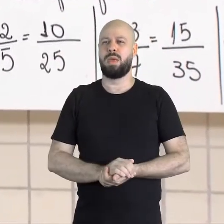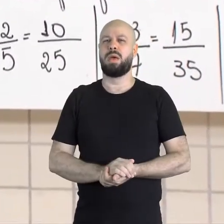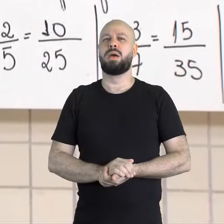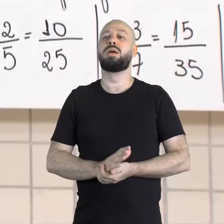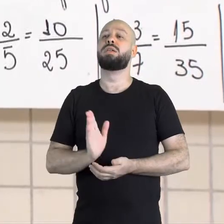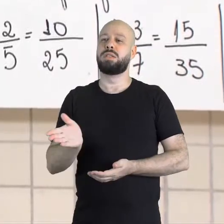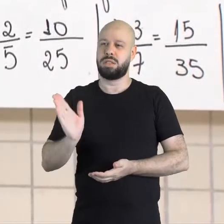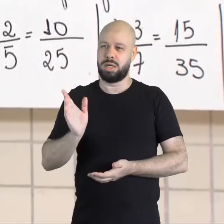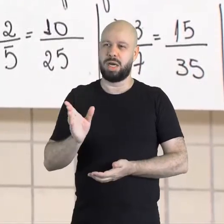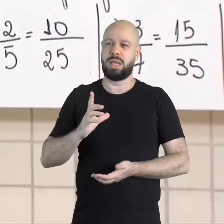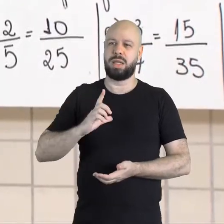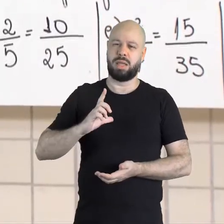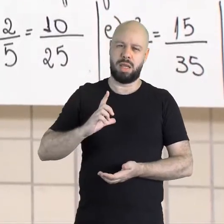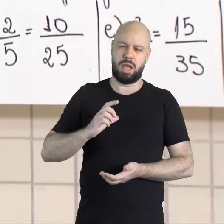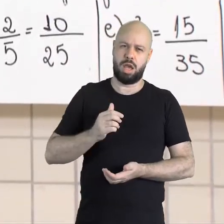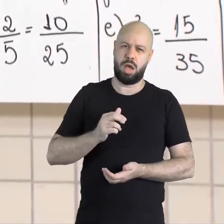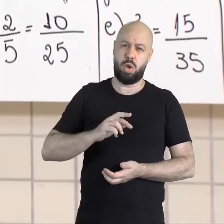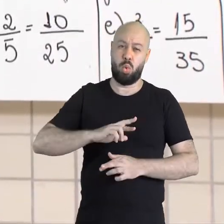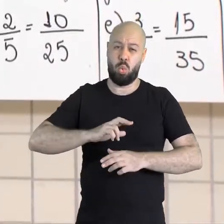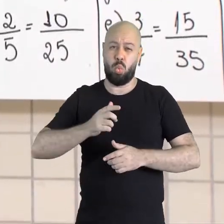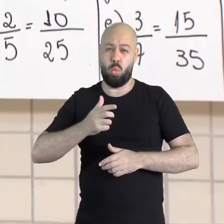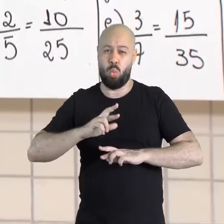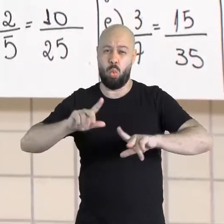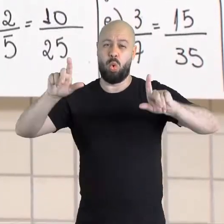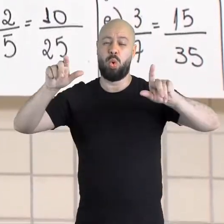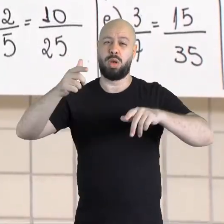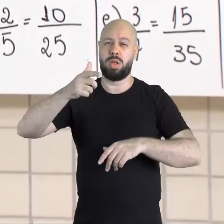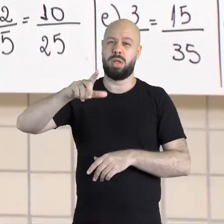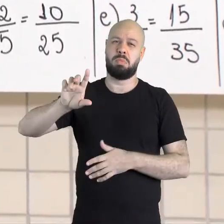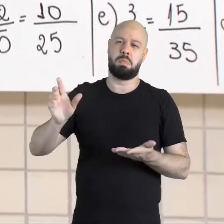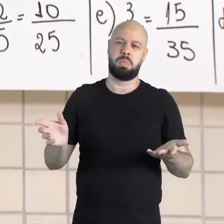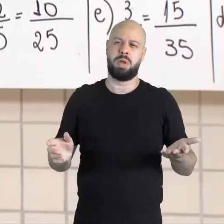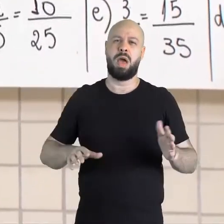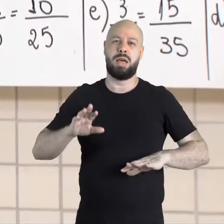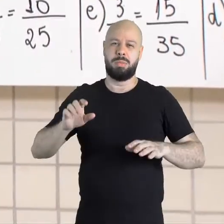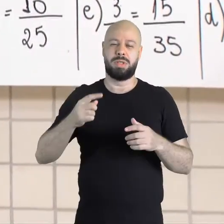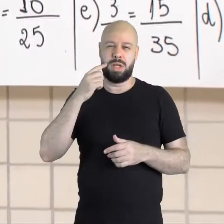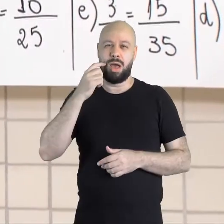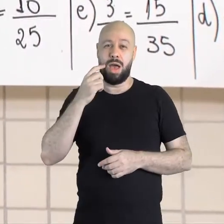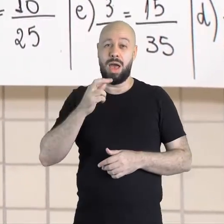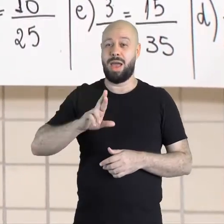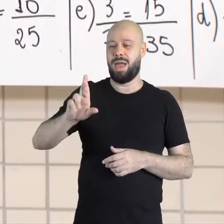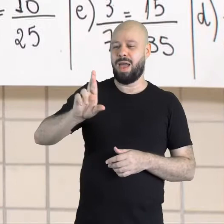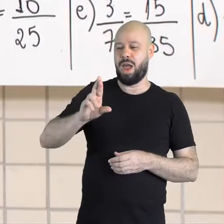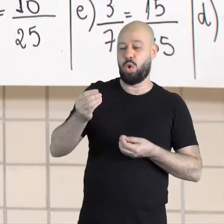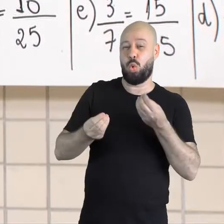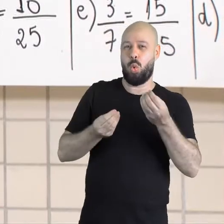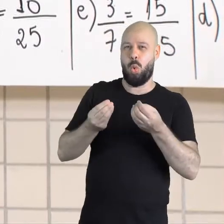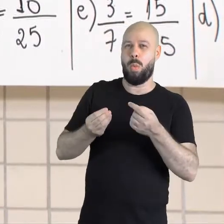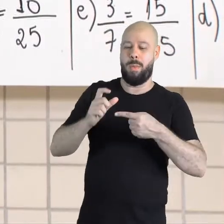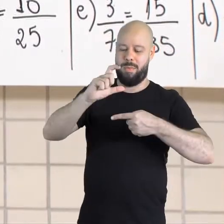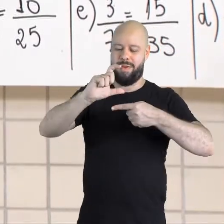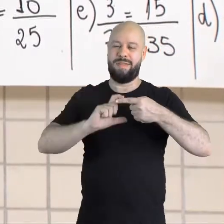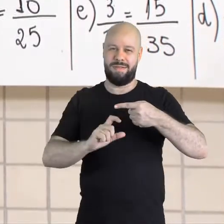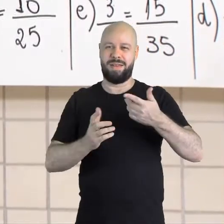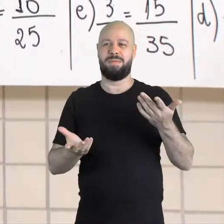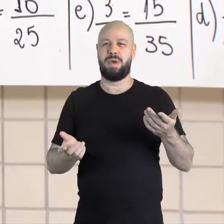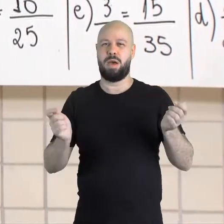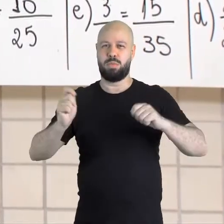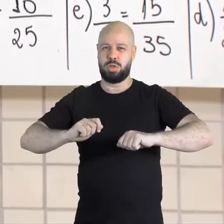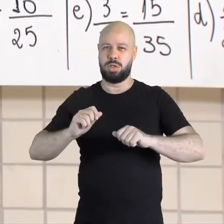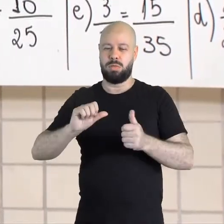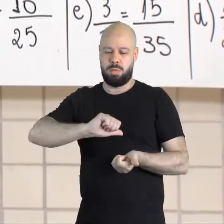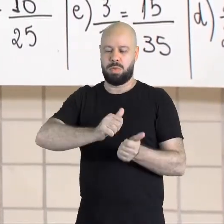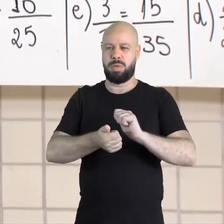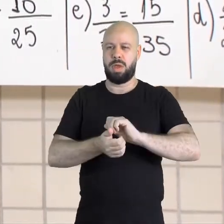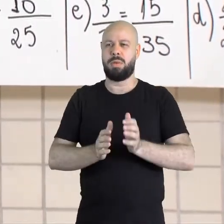vendo como que eu encontro o valor em reais através da fração. E vimos de novo o número que faltava,